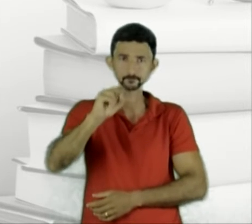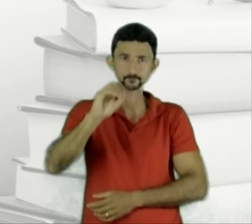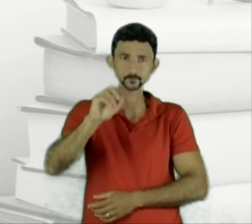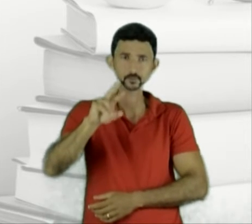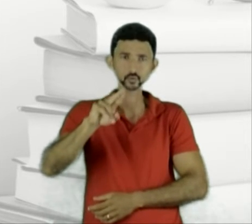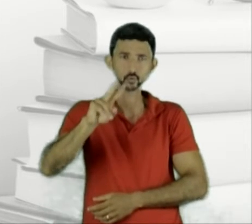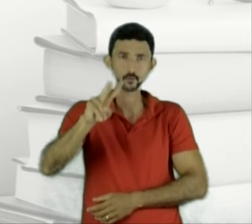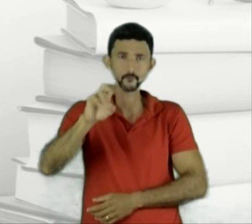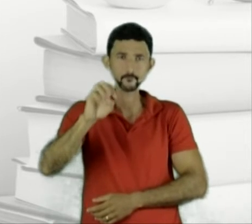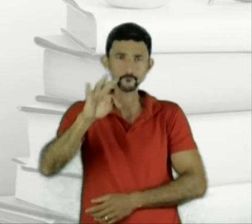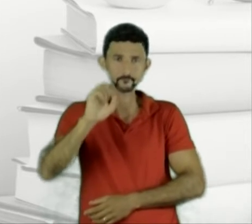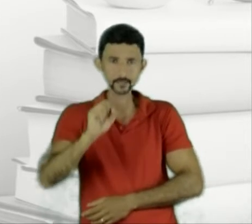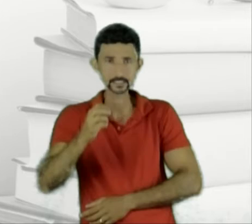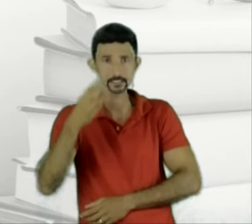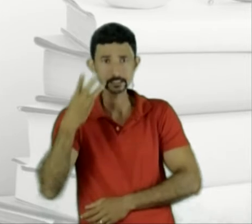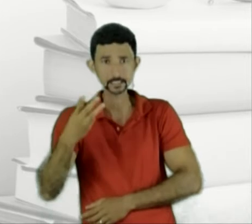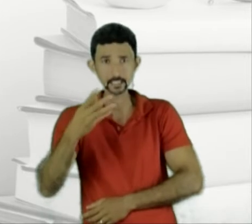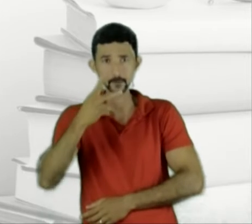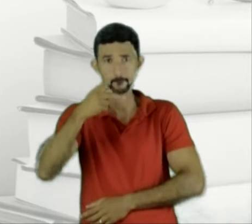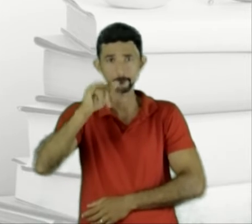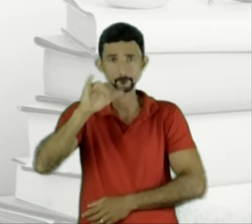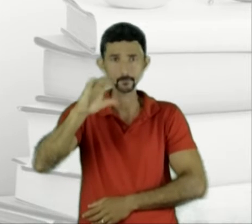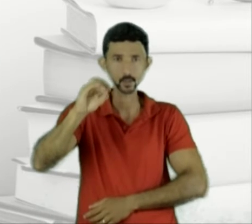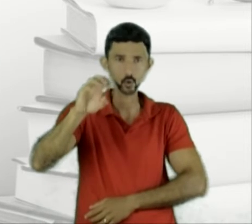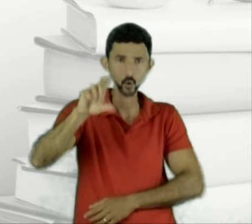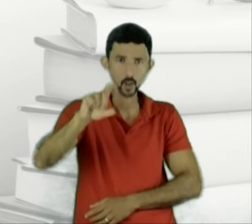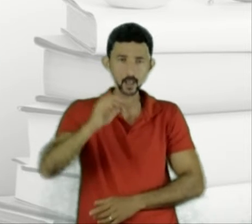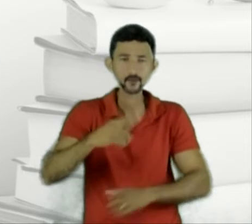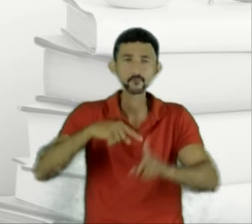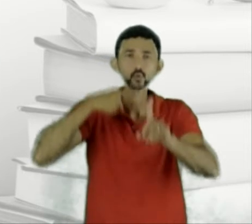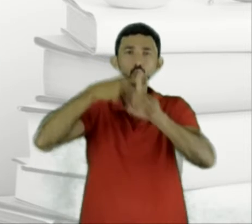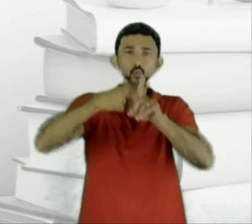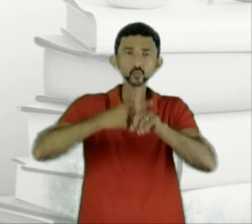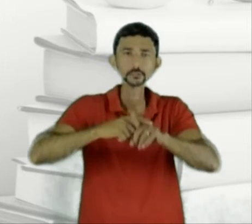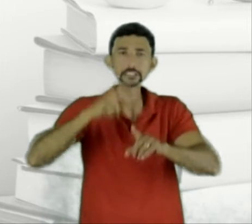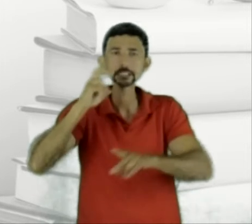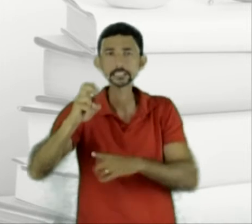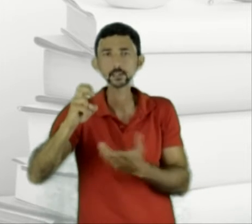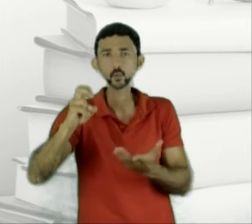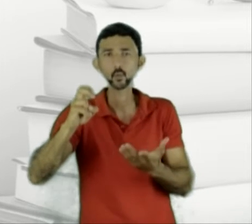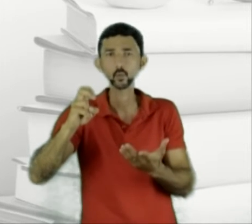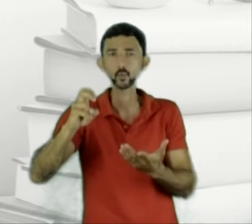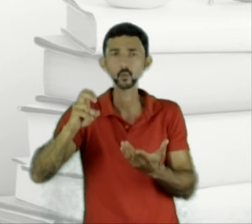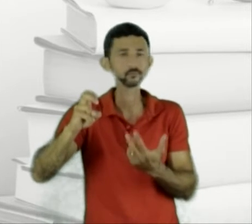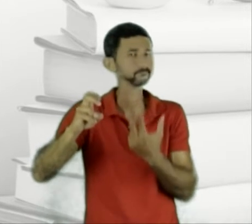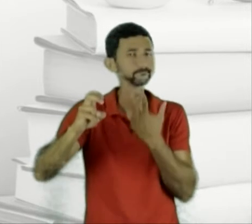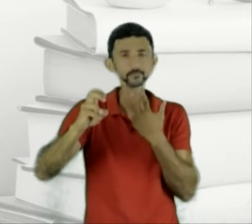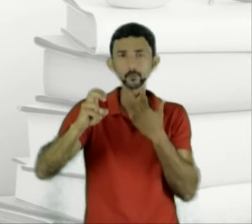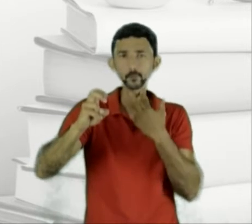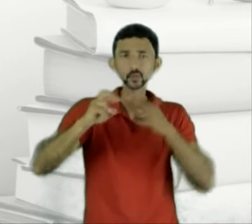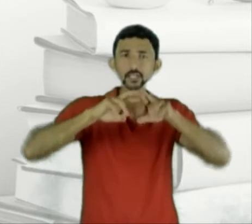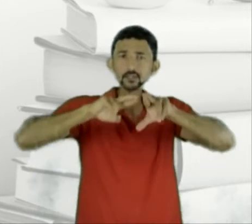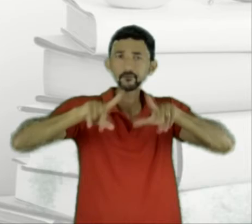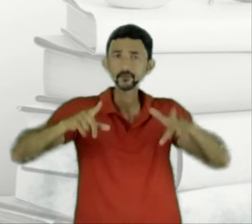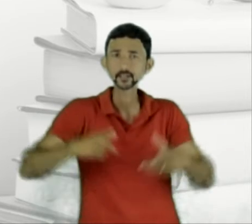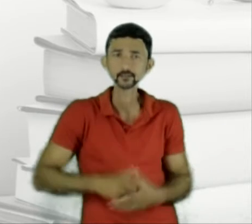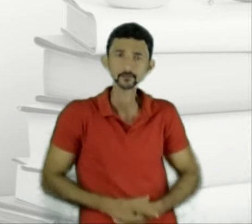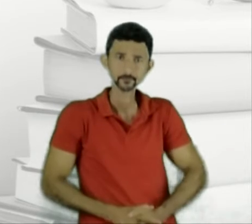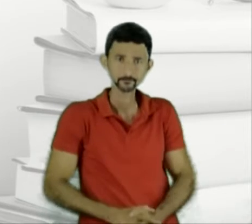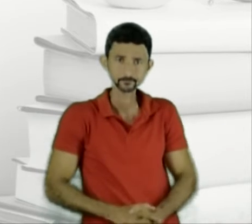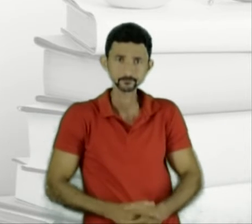3 picolés, eu quero fazer a adição disso e dizer que eu tenho 5. Não posso, certo?